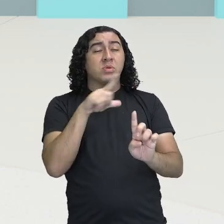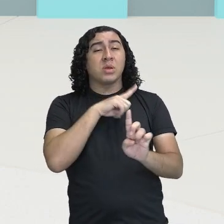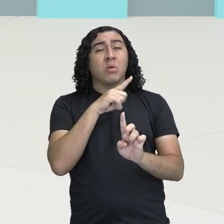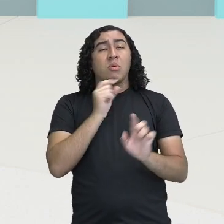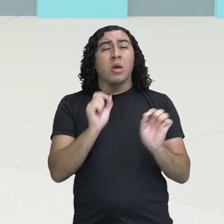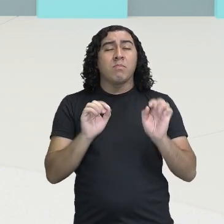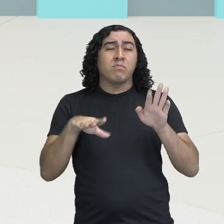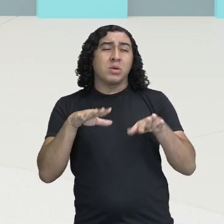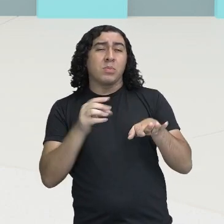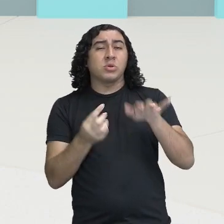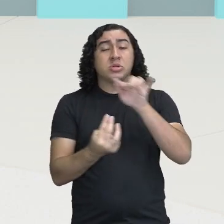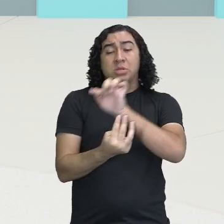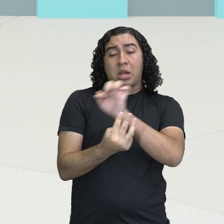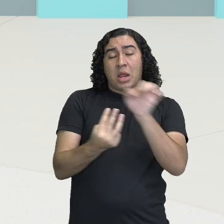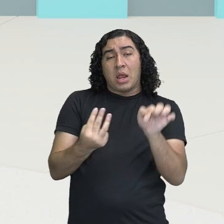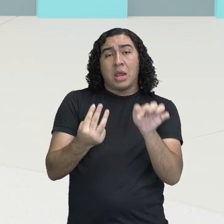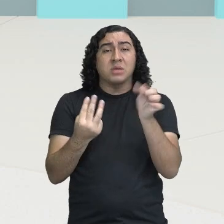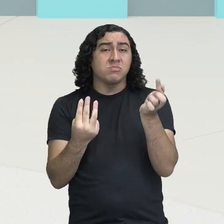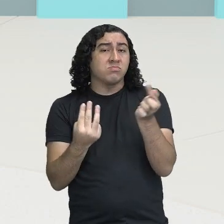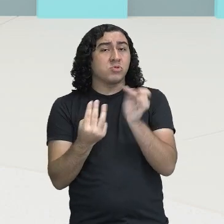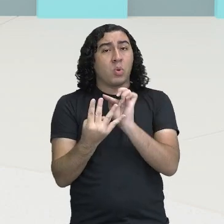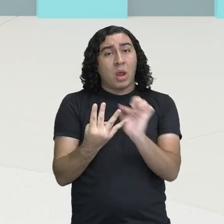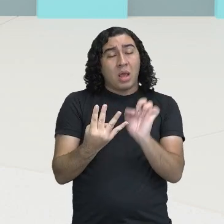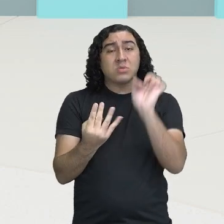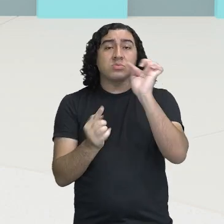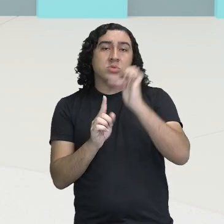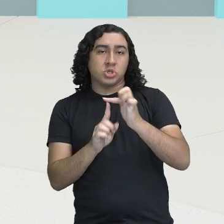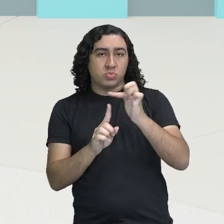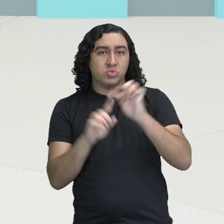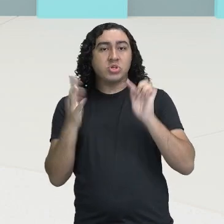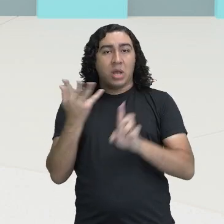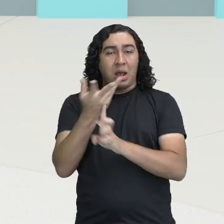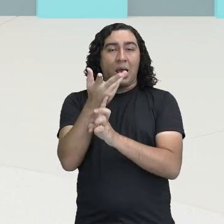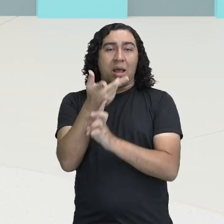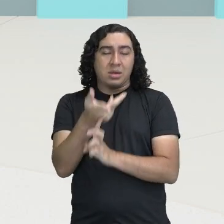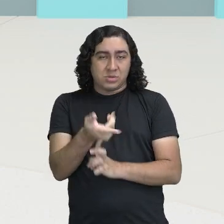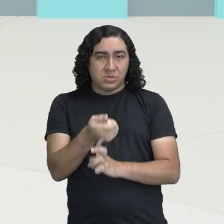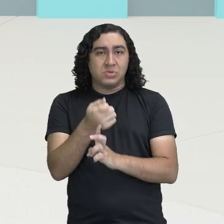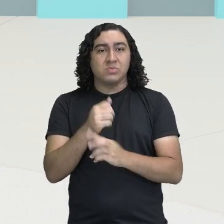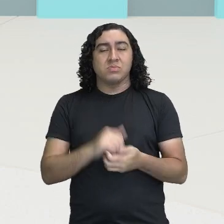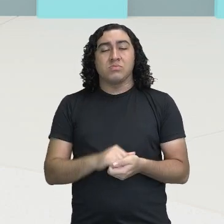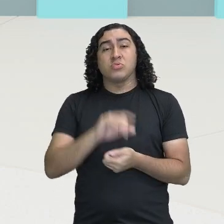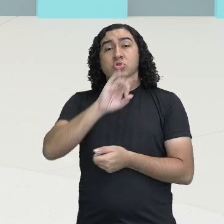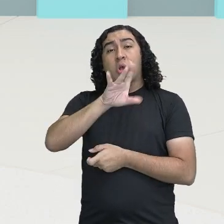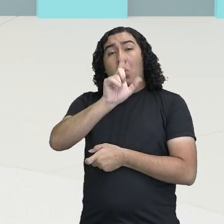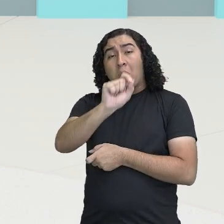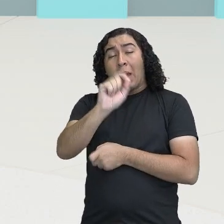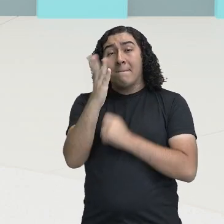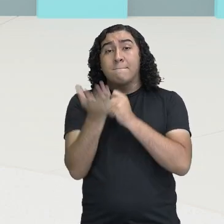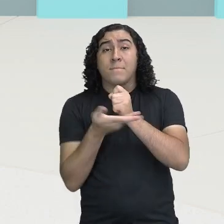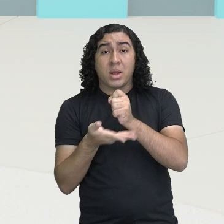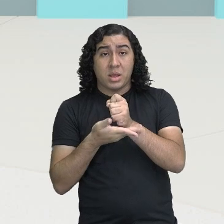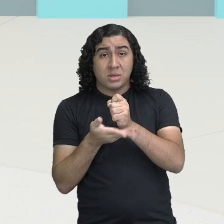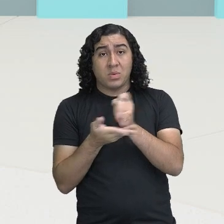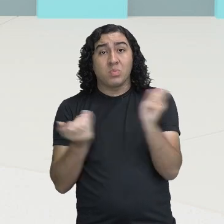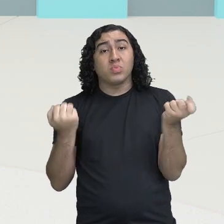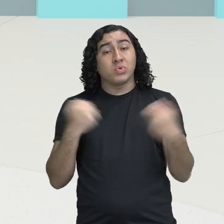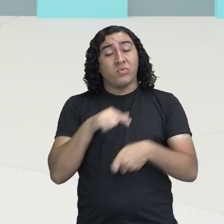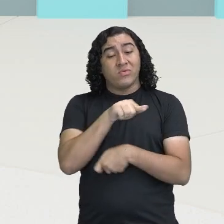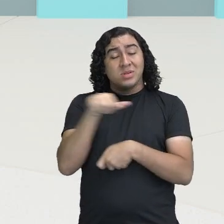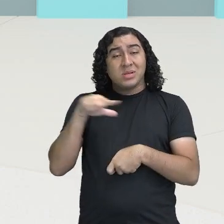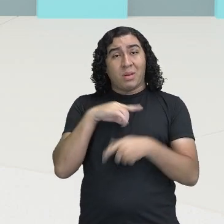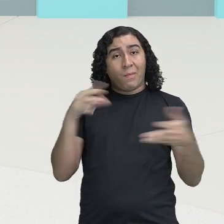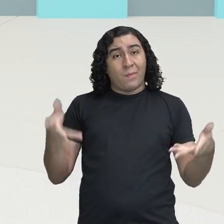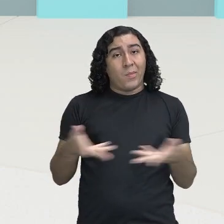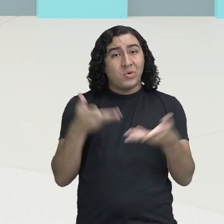3, 4 artes, para não nos prolongarmos, mas ser apenas uma fagulha, para que isso também instigue vocês